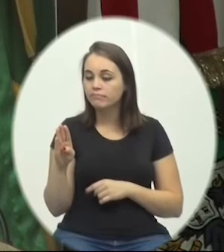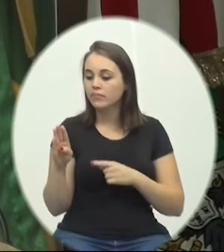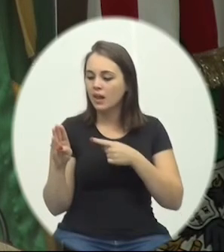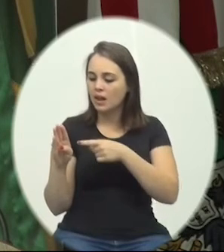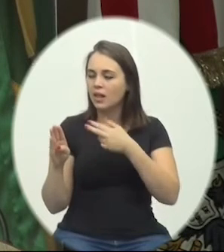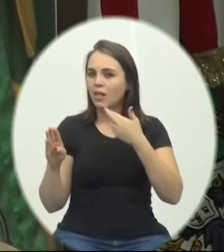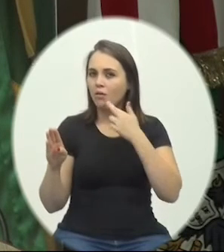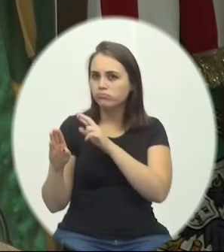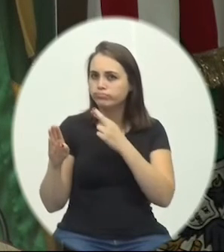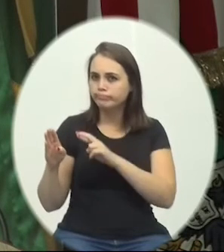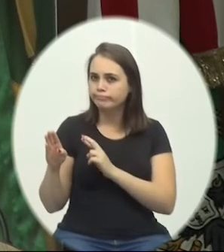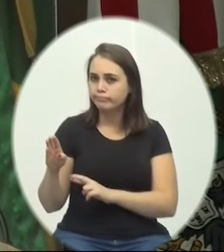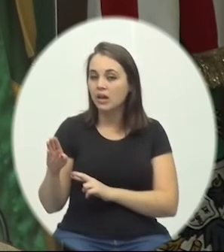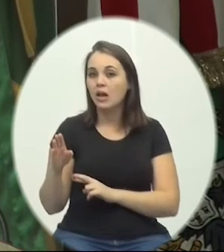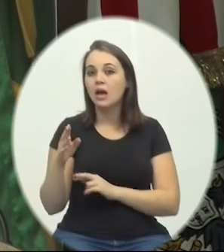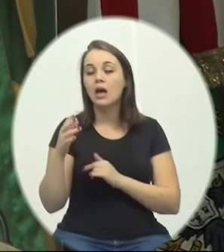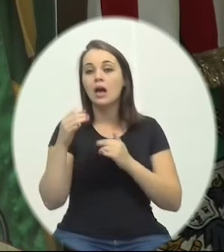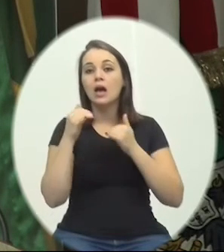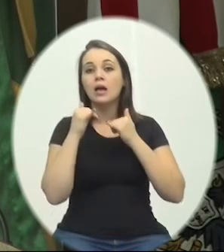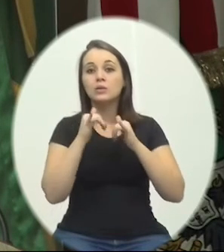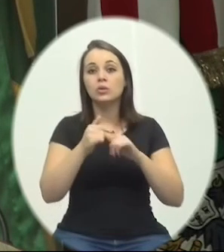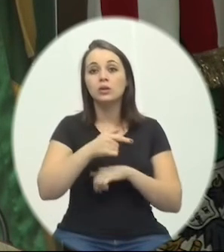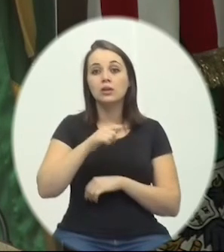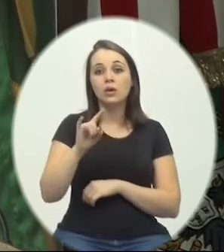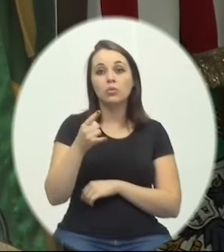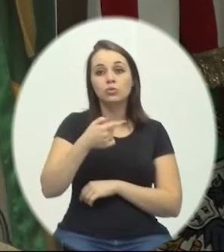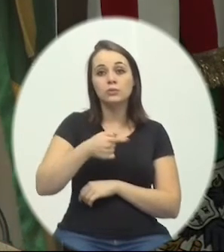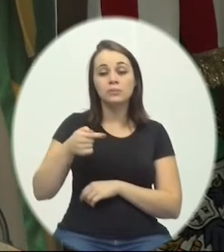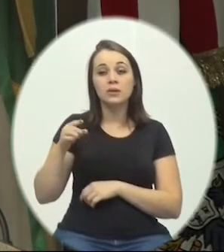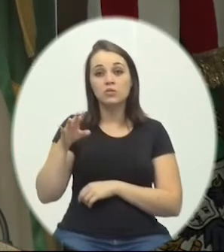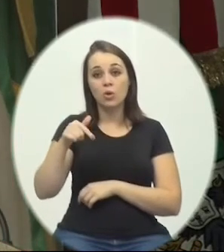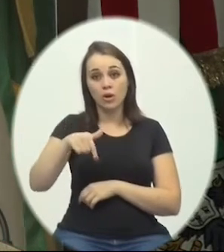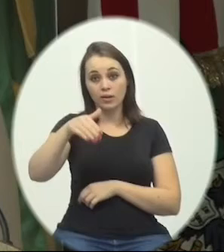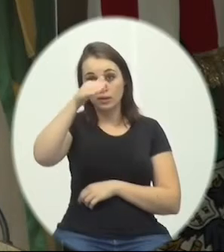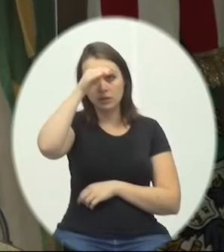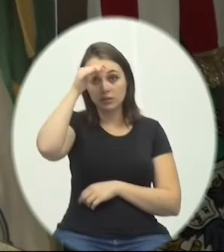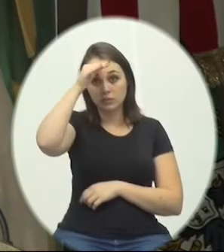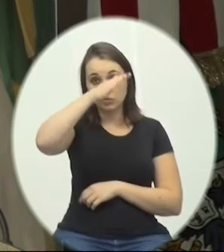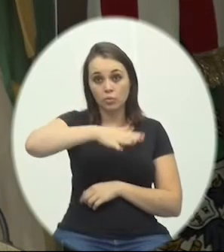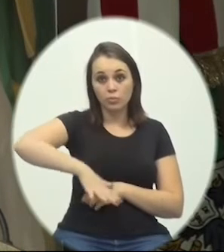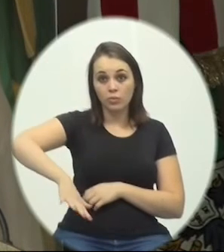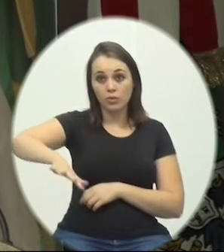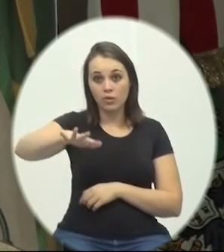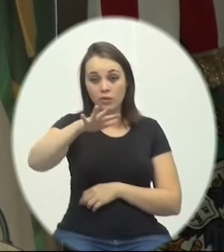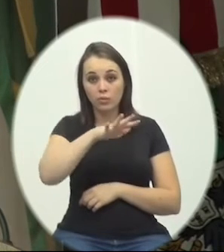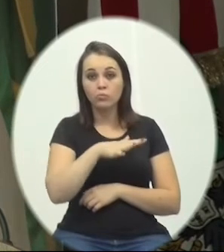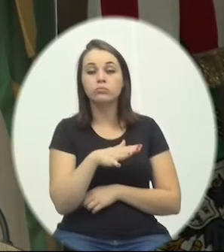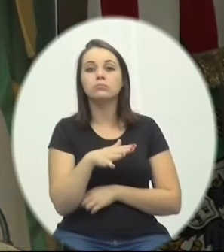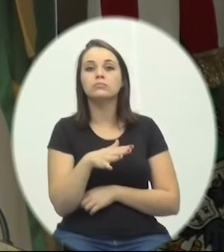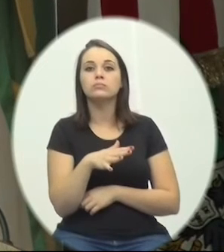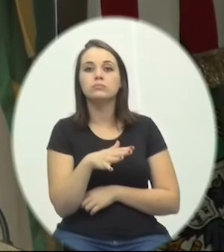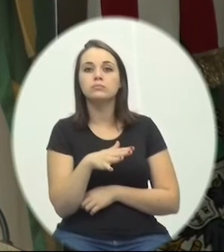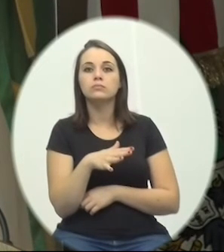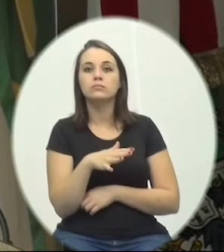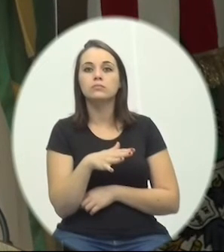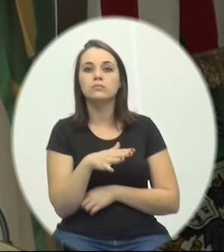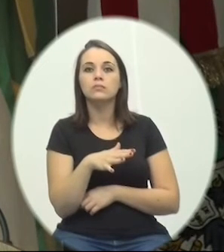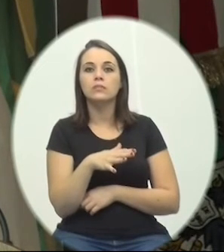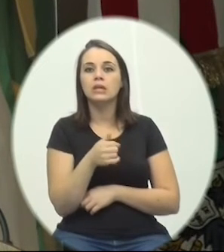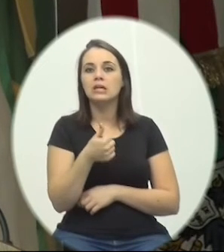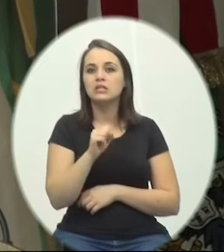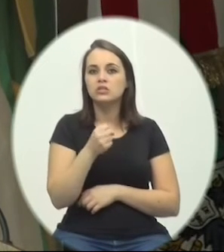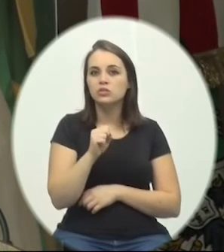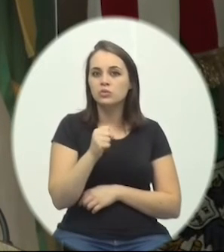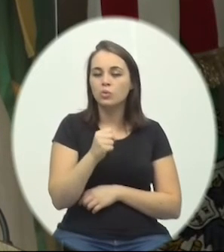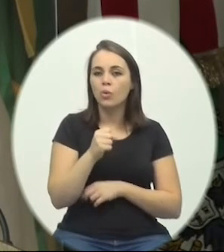denúncias, né, anunciou na última semana que só aqui da nossa região, ela teve 18 denúncias do estado, parece pouco, mas acredito que